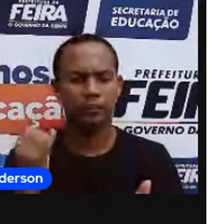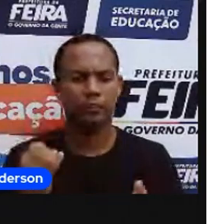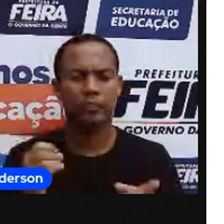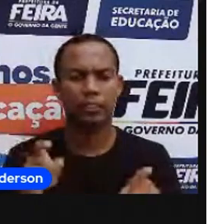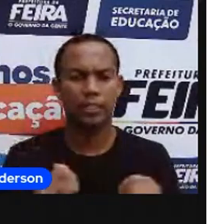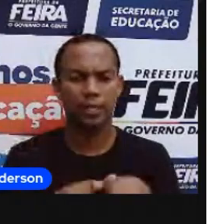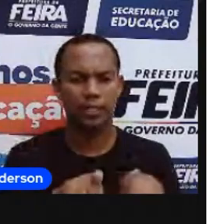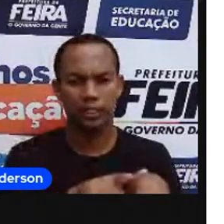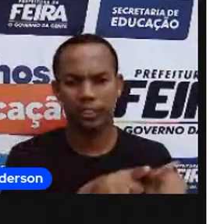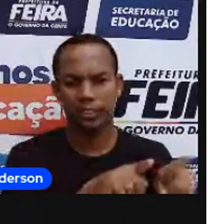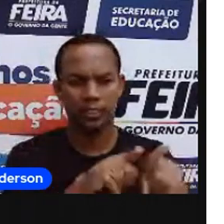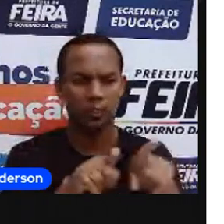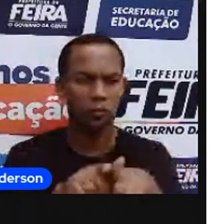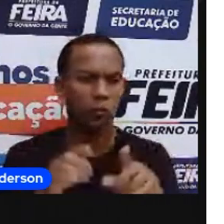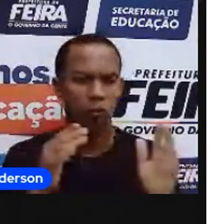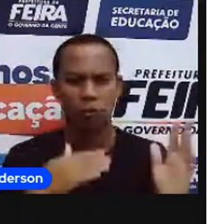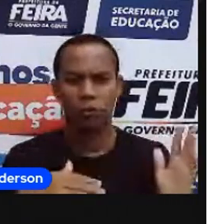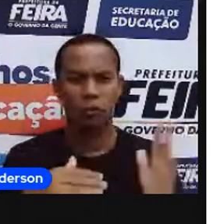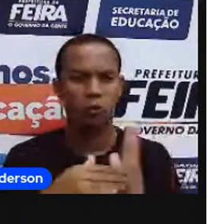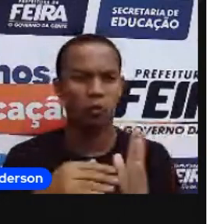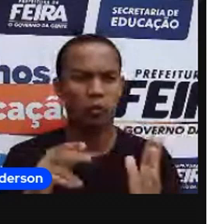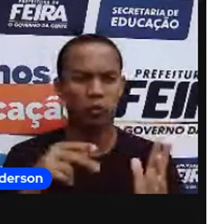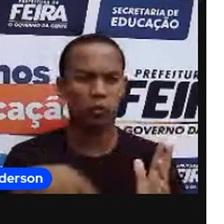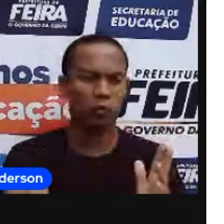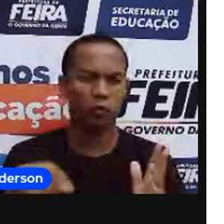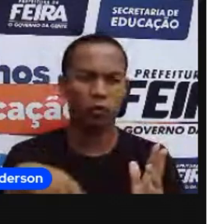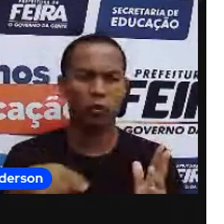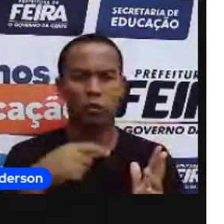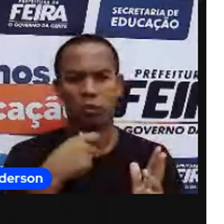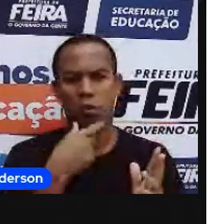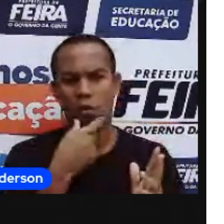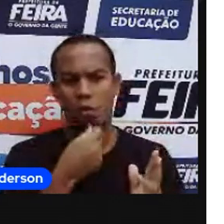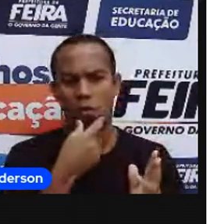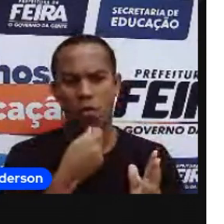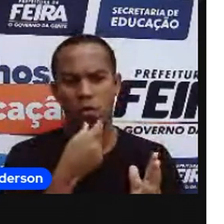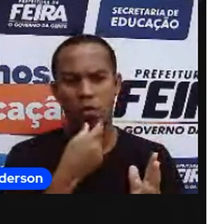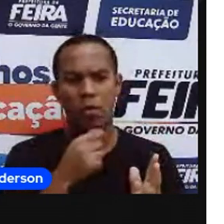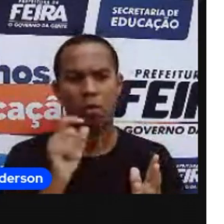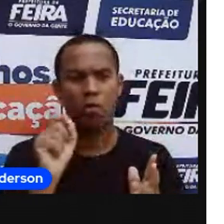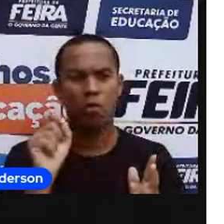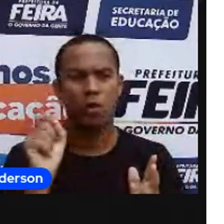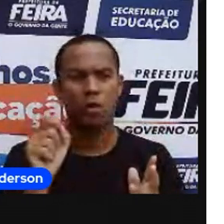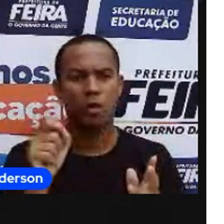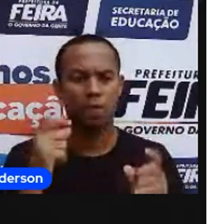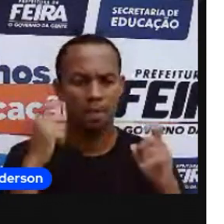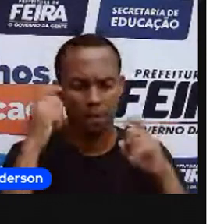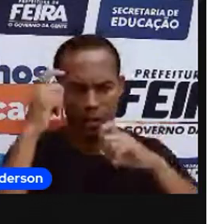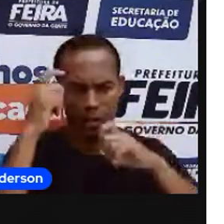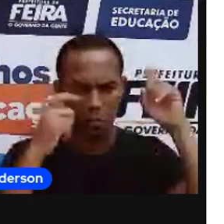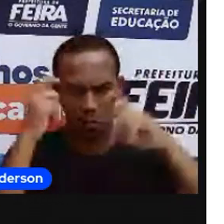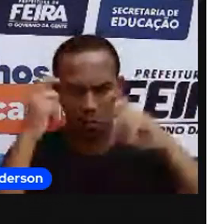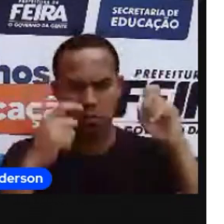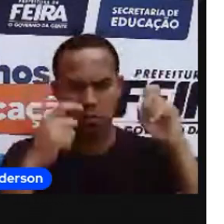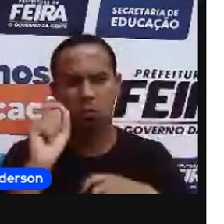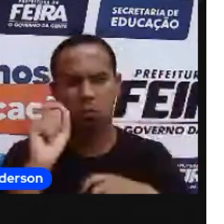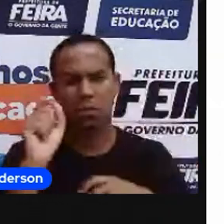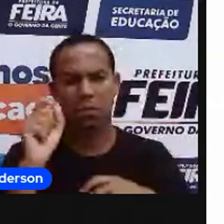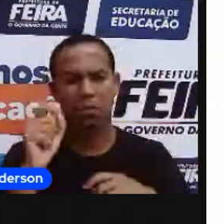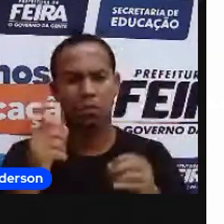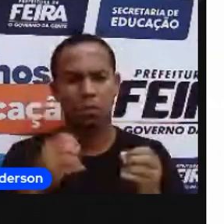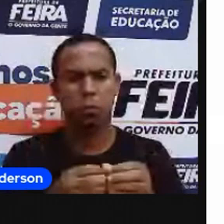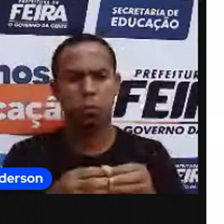Para todos nós. Porque o homem, né, ele está preocupado com o quê? Em ampliar